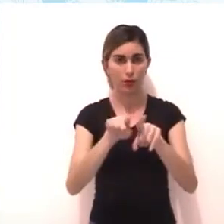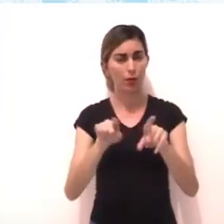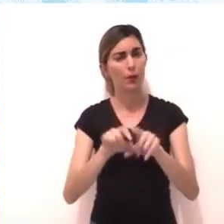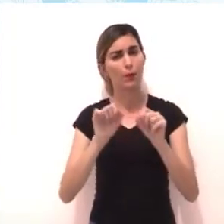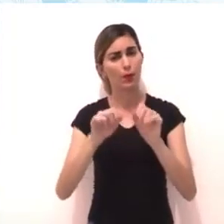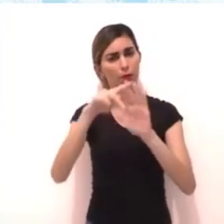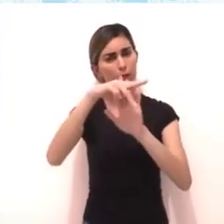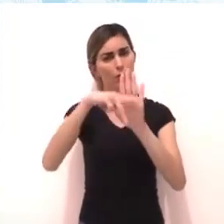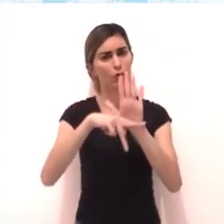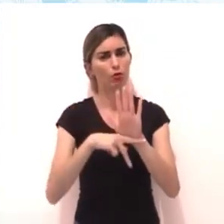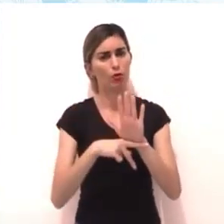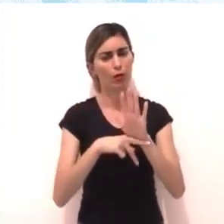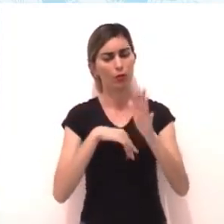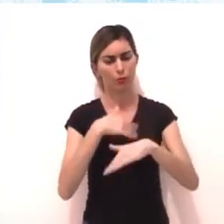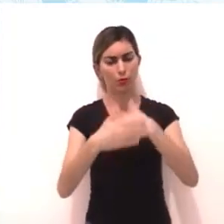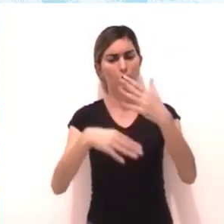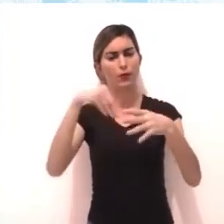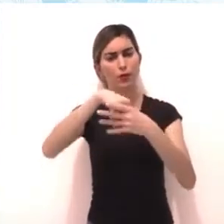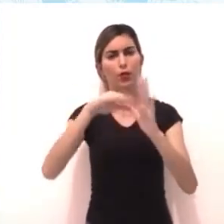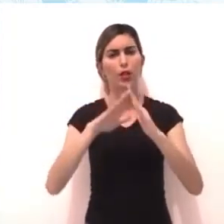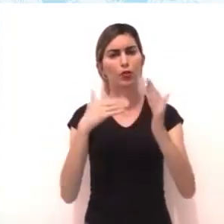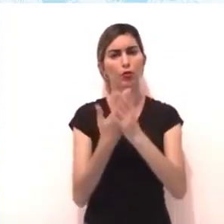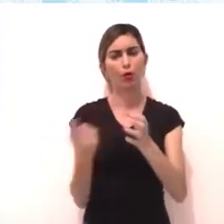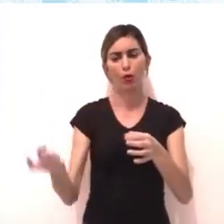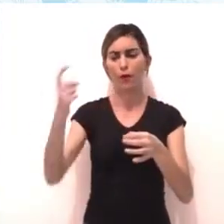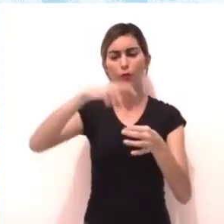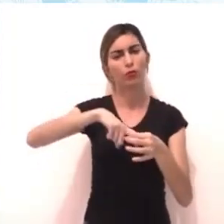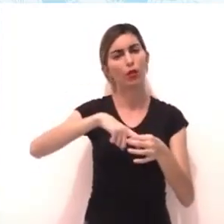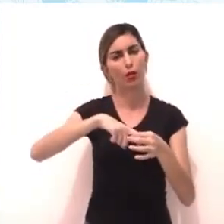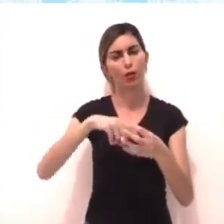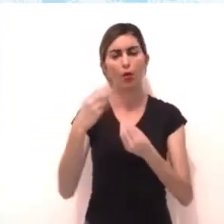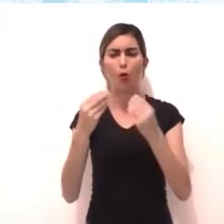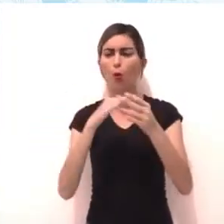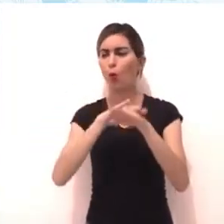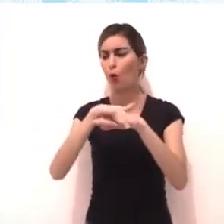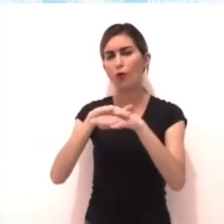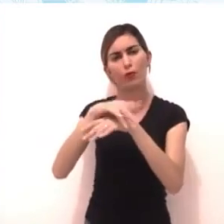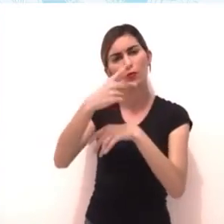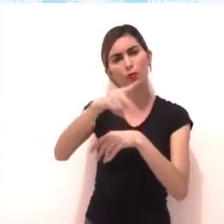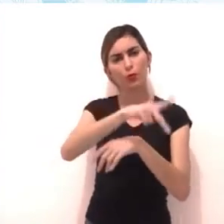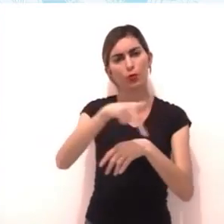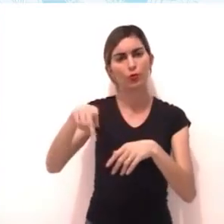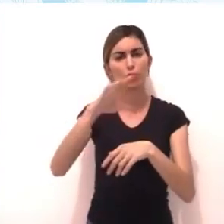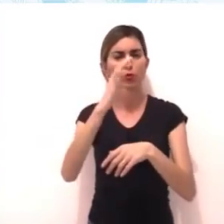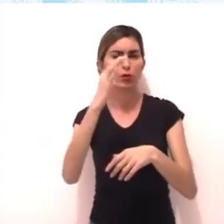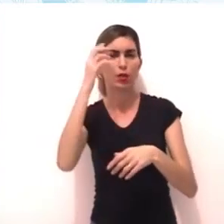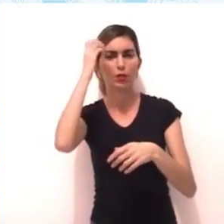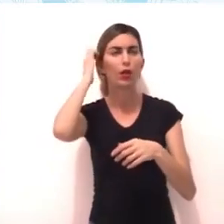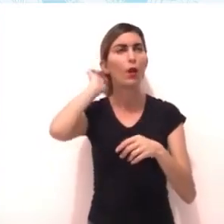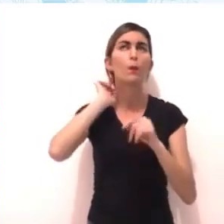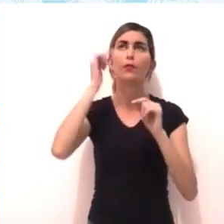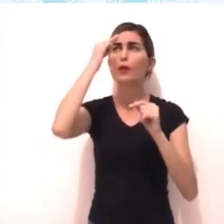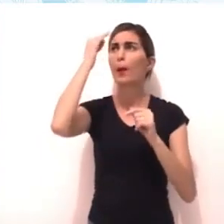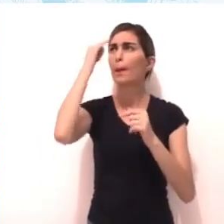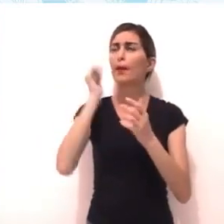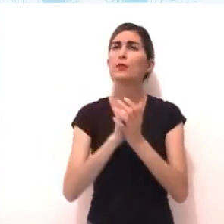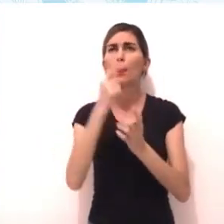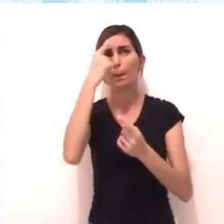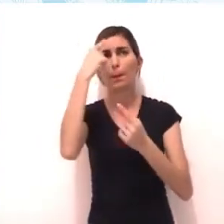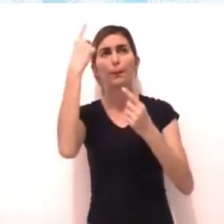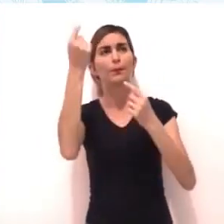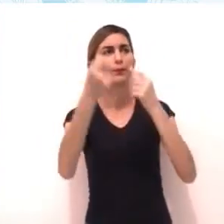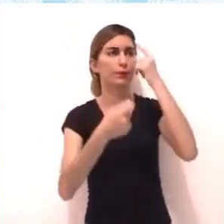em projetos para desenvolver na escola quando você voltar. Converse com seu professor de ciências. Pensem em